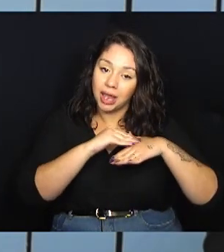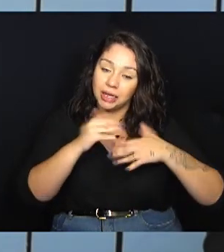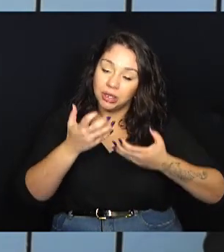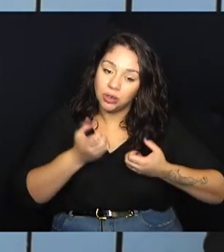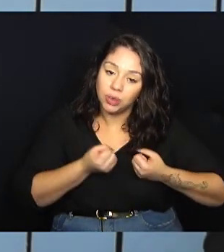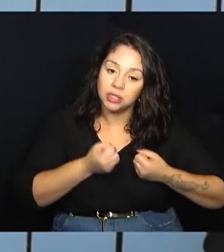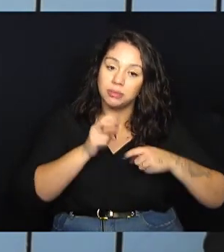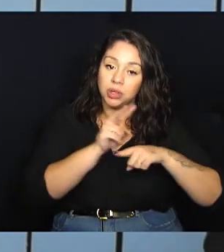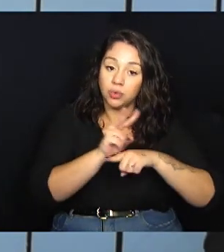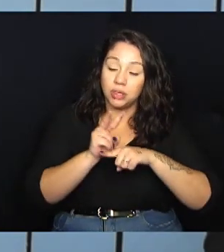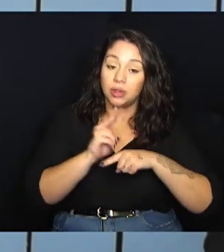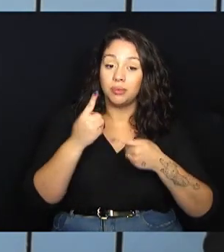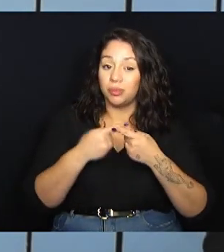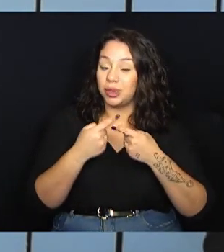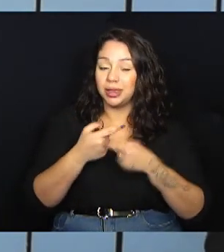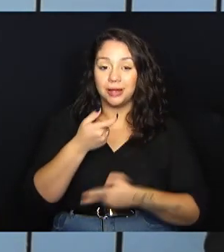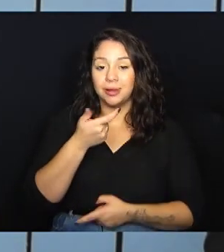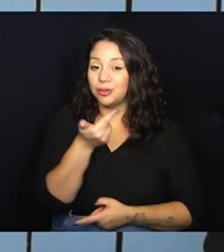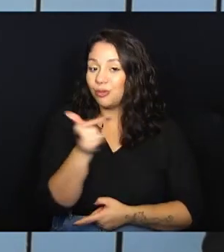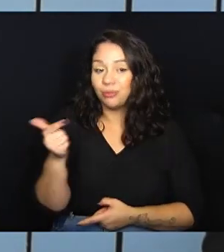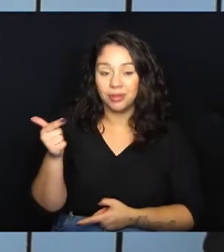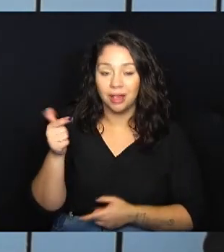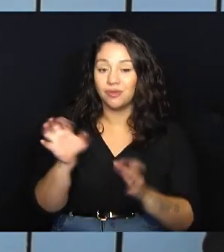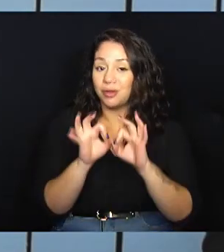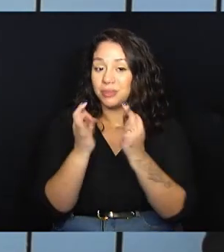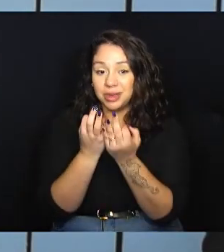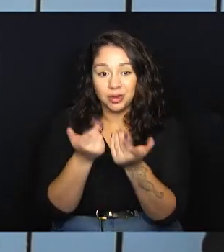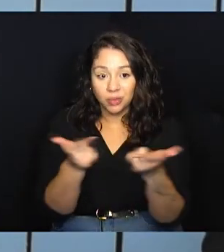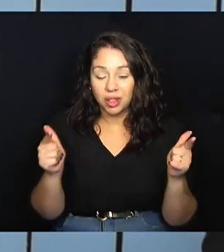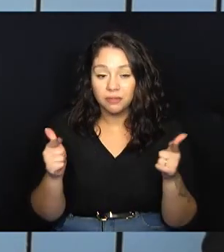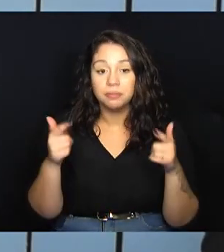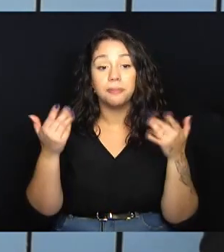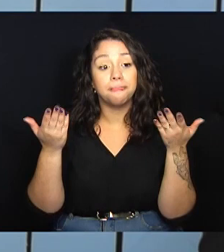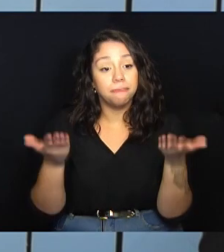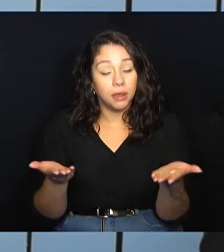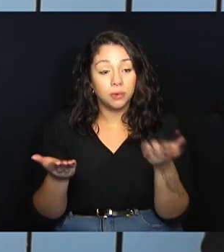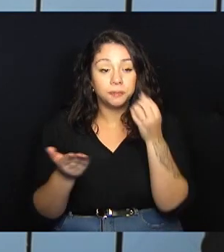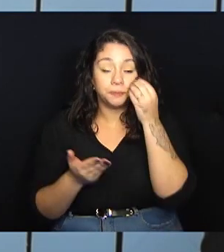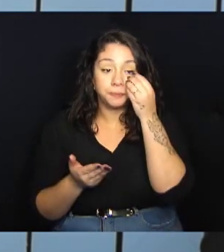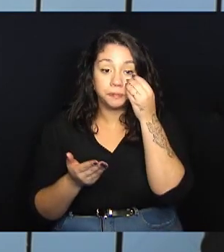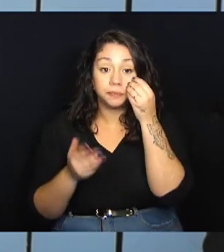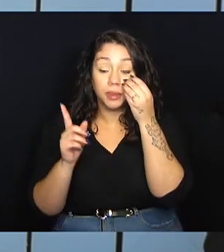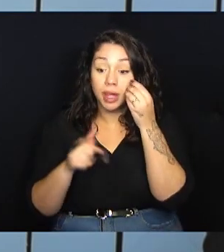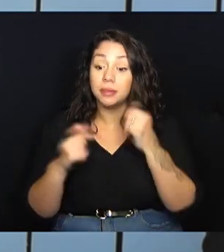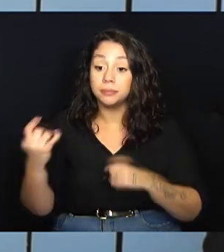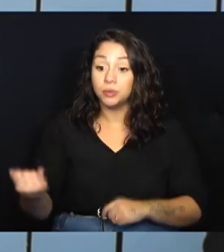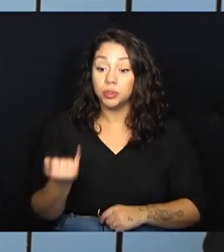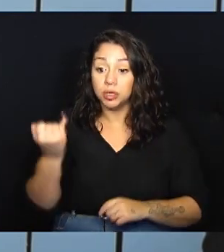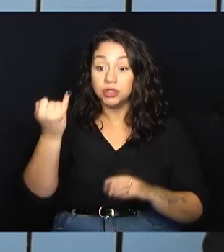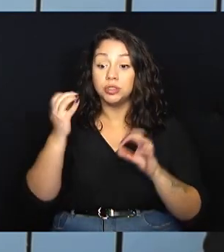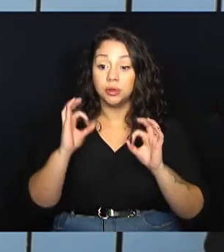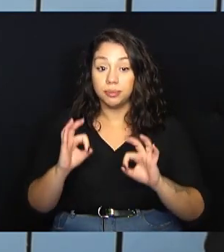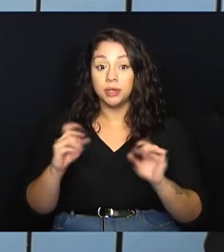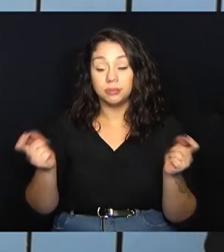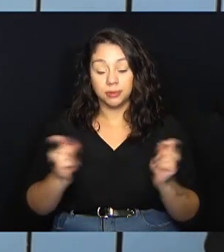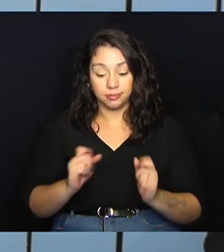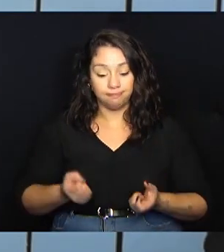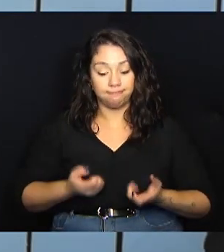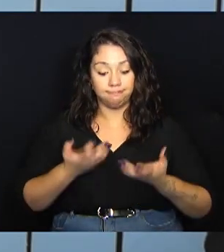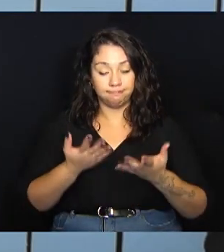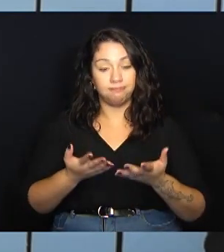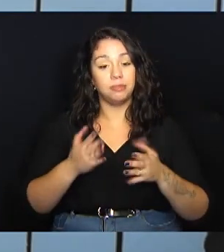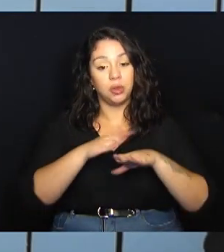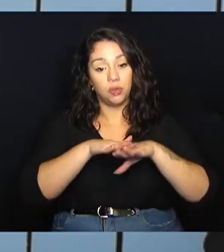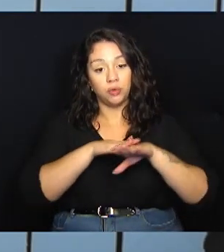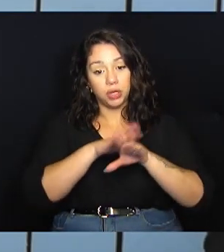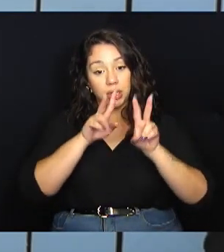cuidado que ela não tem, ela não teve da família. Então, é muito importante a gente poder falar sobre isso, porque muitas